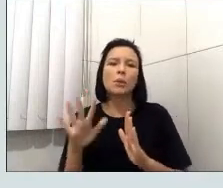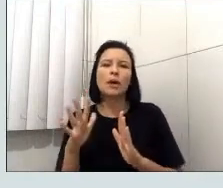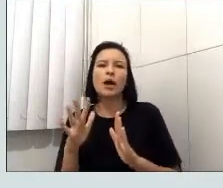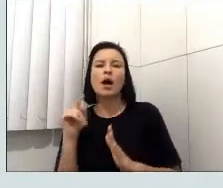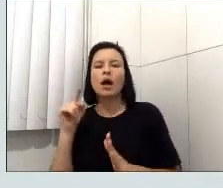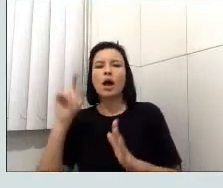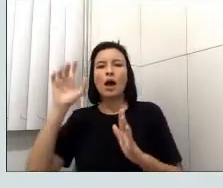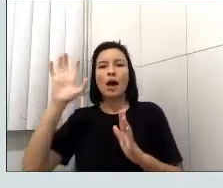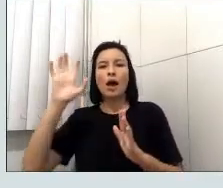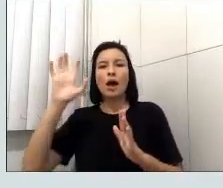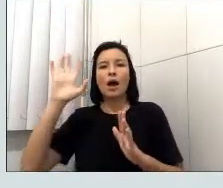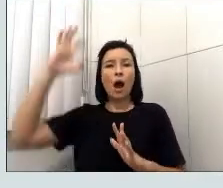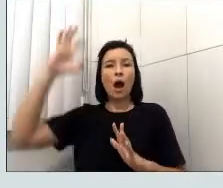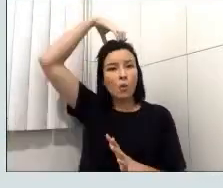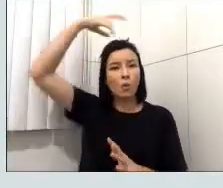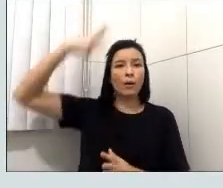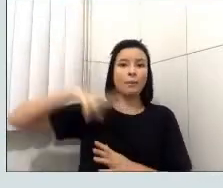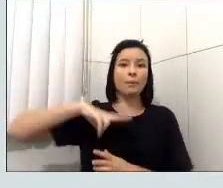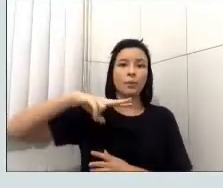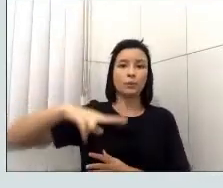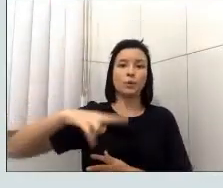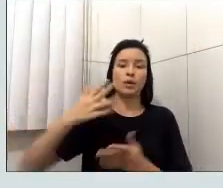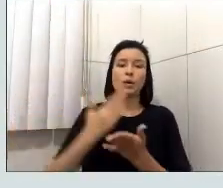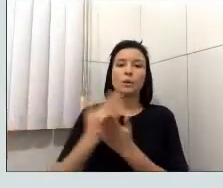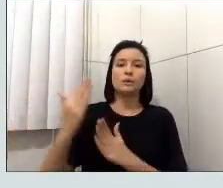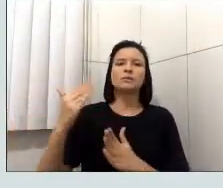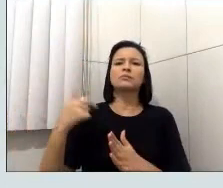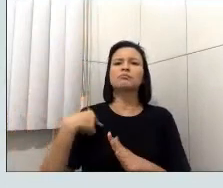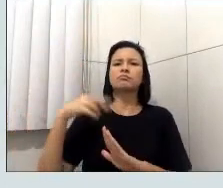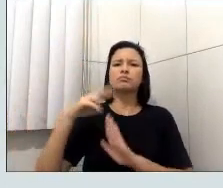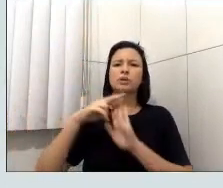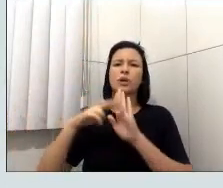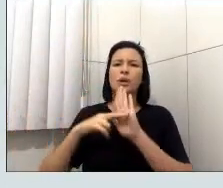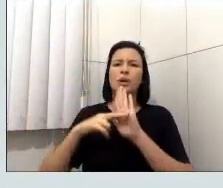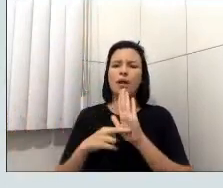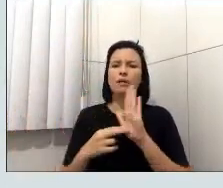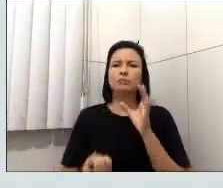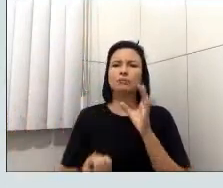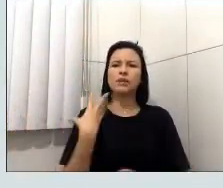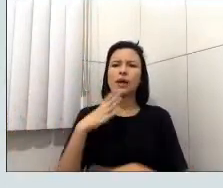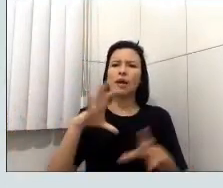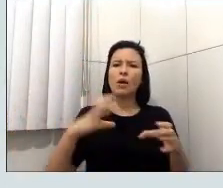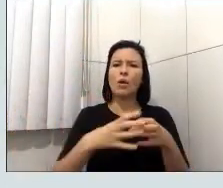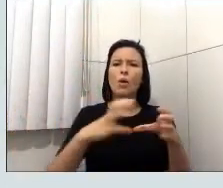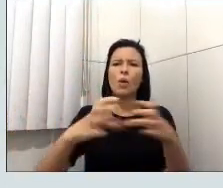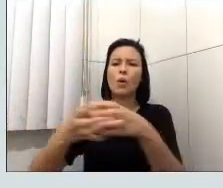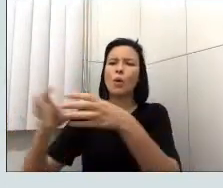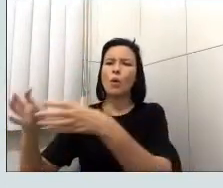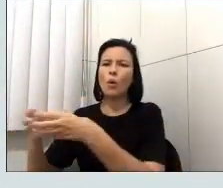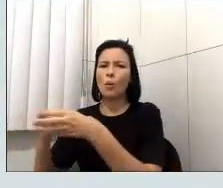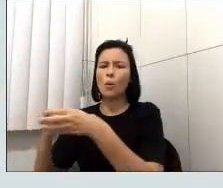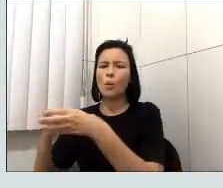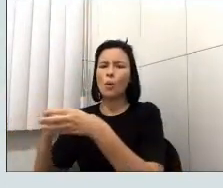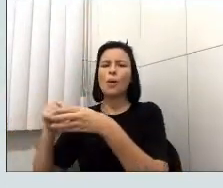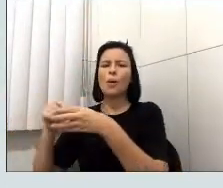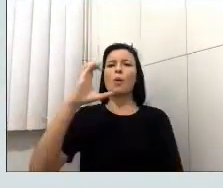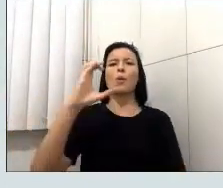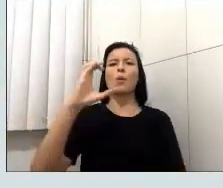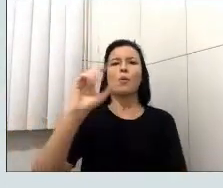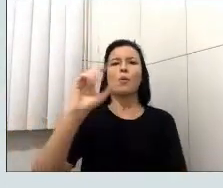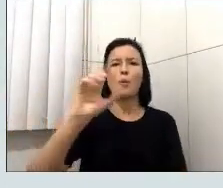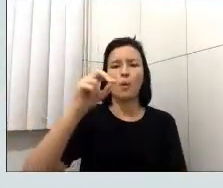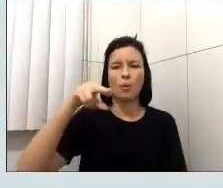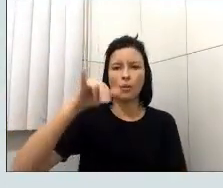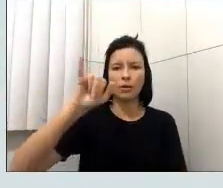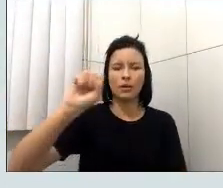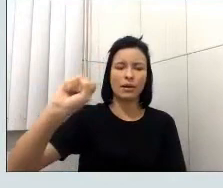coroa portuguesa ela vai tentar estabelecer diversas colônias nas regiões da África, da Ásia e da América.